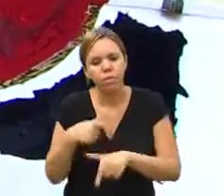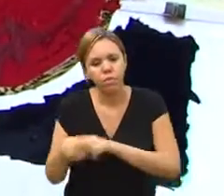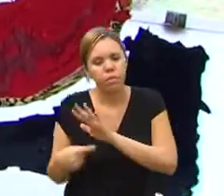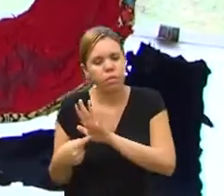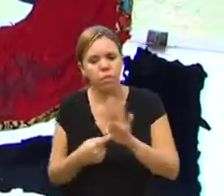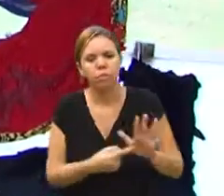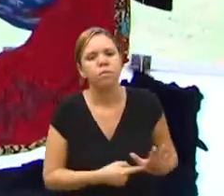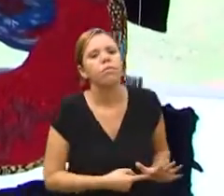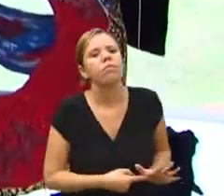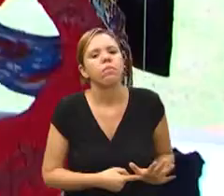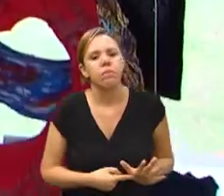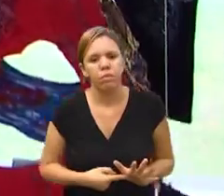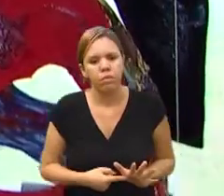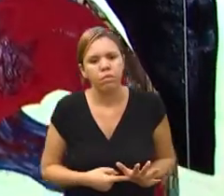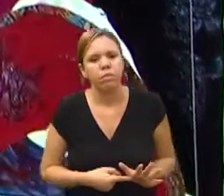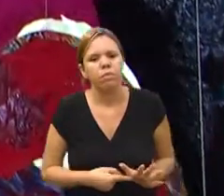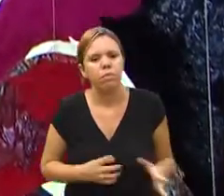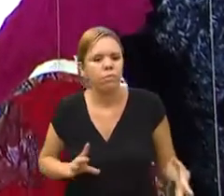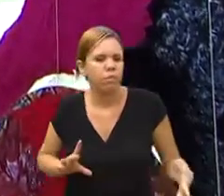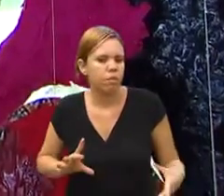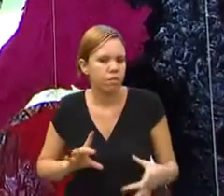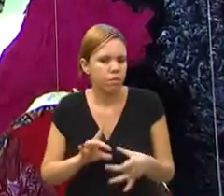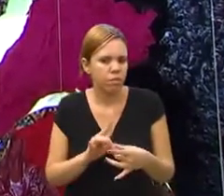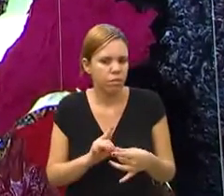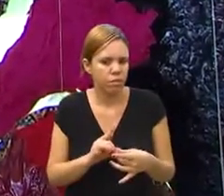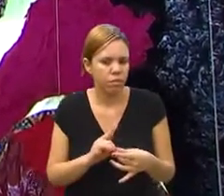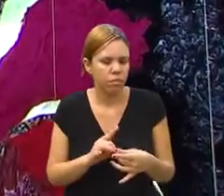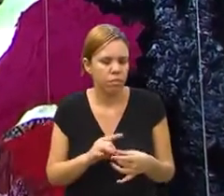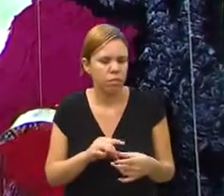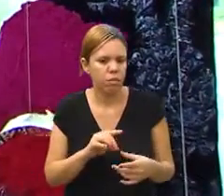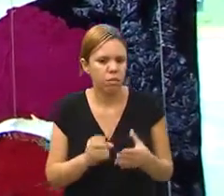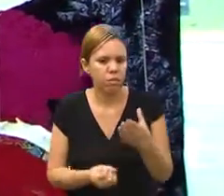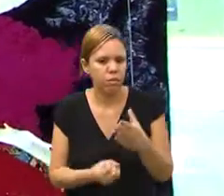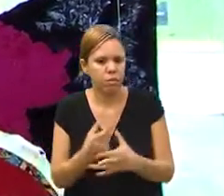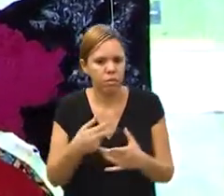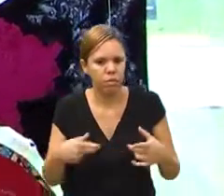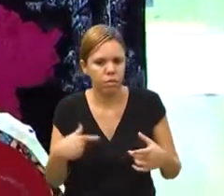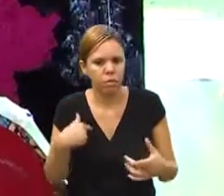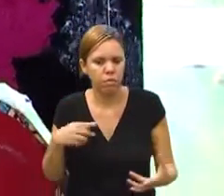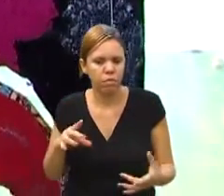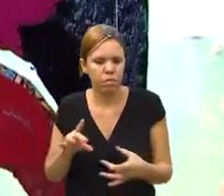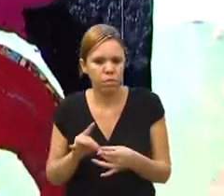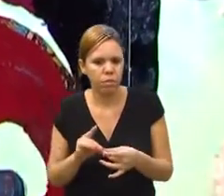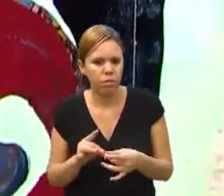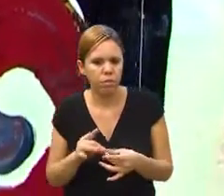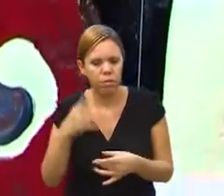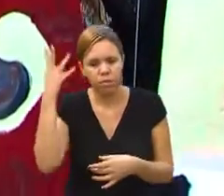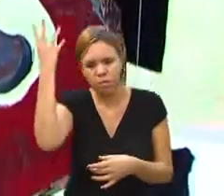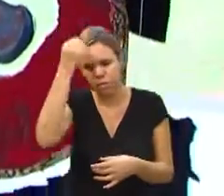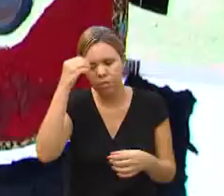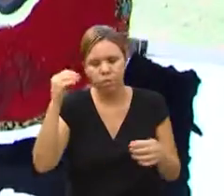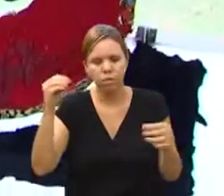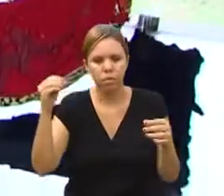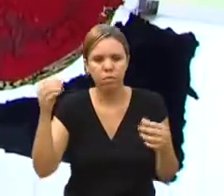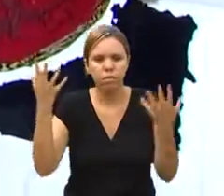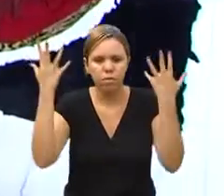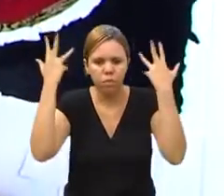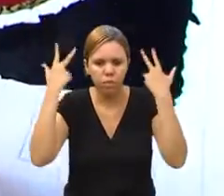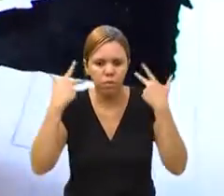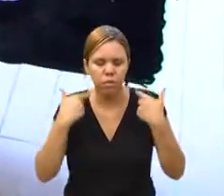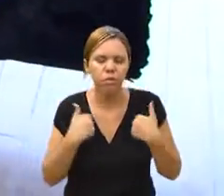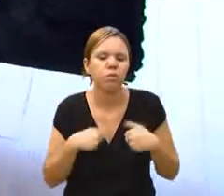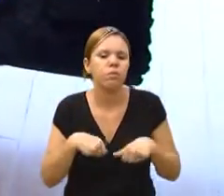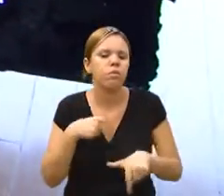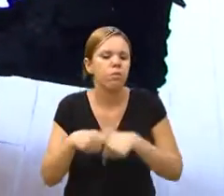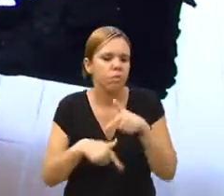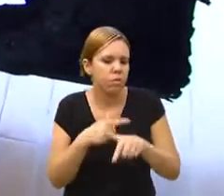essa questão das conexões com as coisas que são ao meu redor, né? Então eu sou uma pessoa bastante ligada com as questões espirituais, com a natureza. Então o meu trabalho